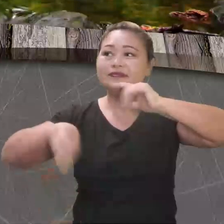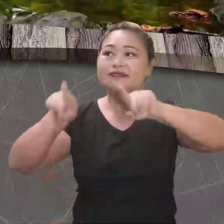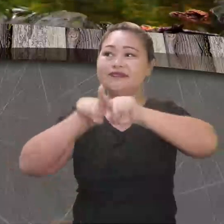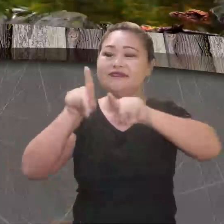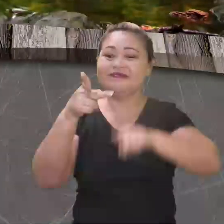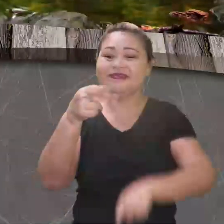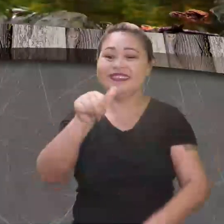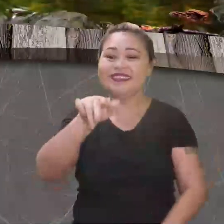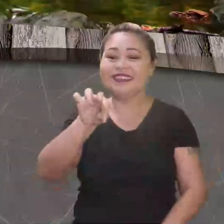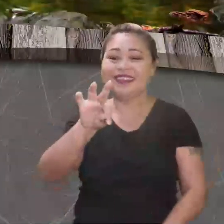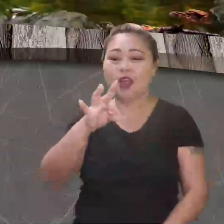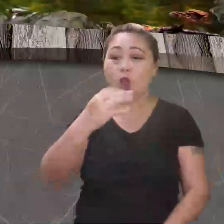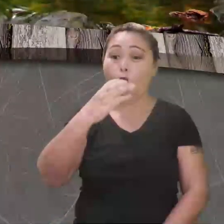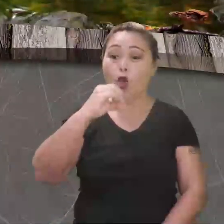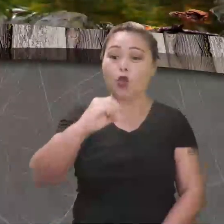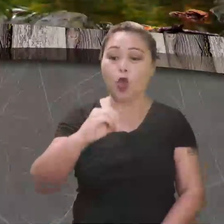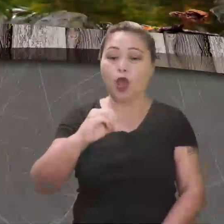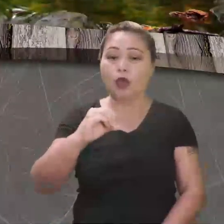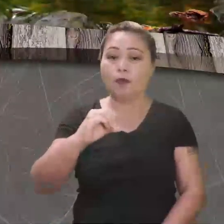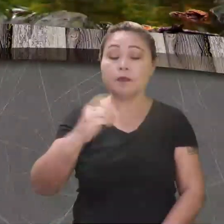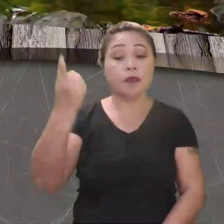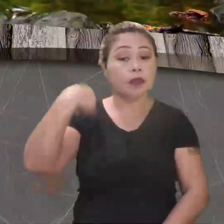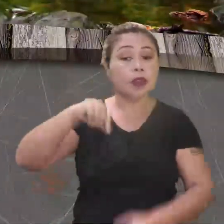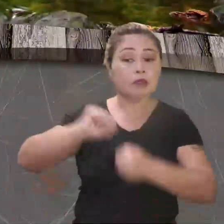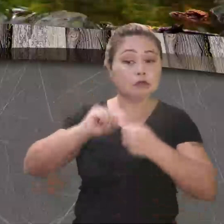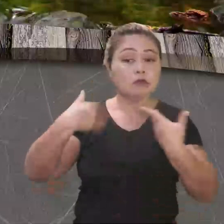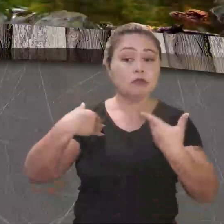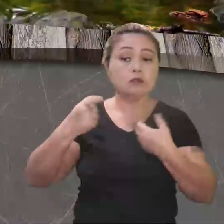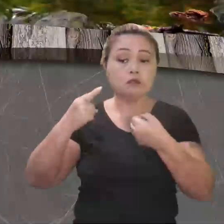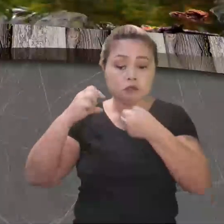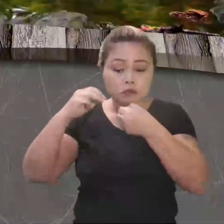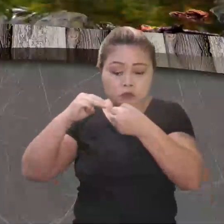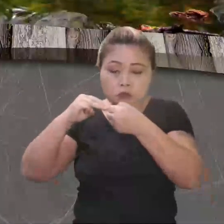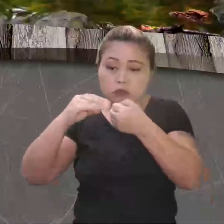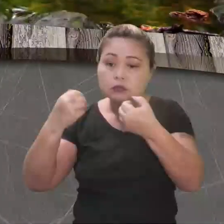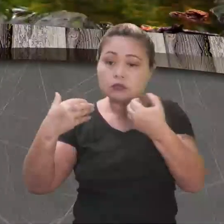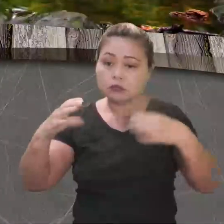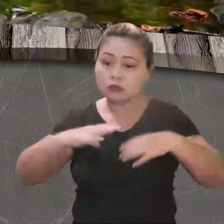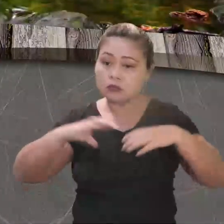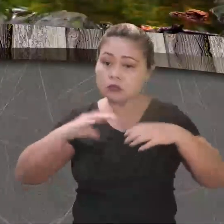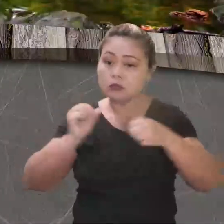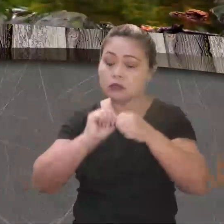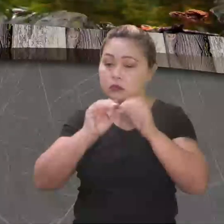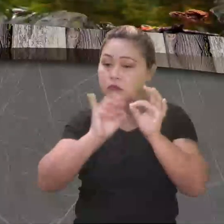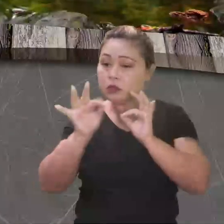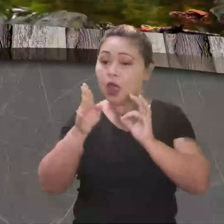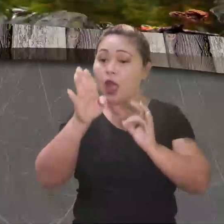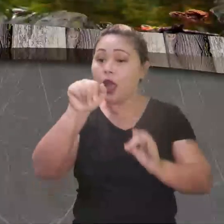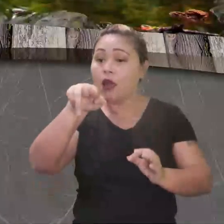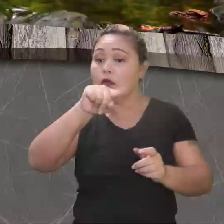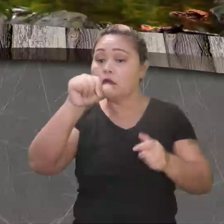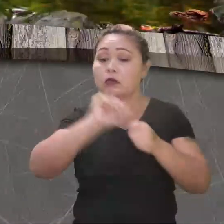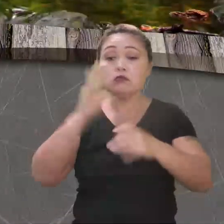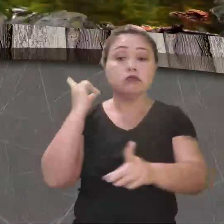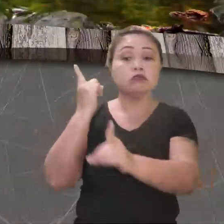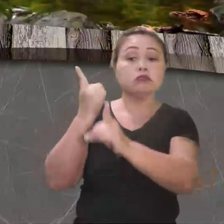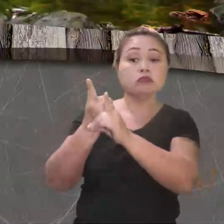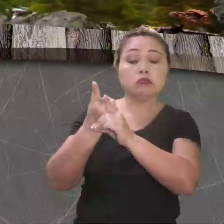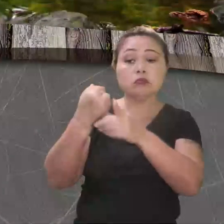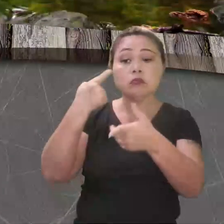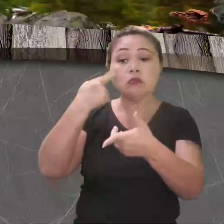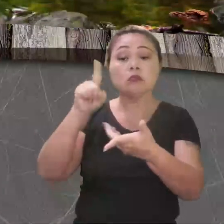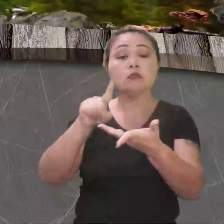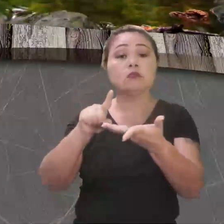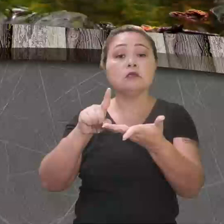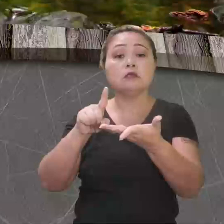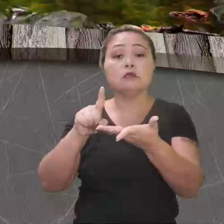dessas paleontocas, que eu estou falando ali daquela ponta da Ambunã, existia-se os registros, foram encontrados registros fósseis,